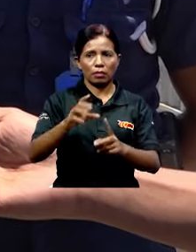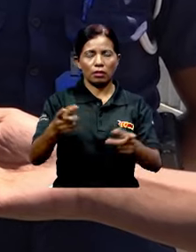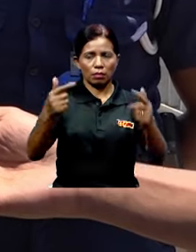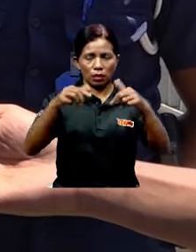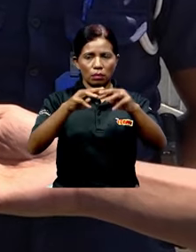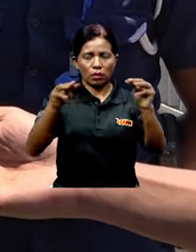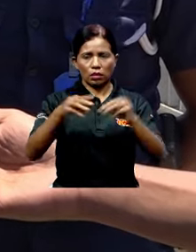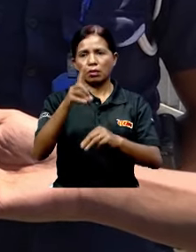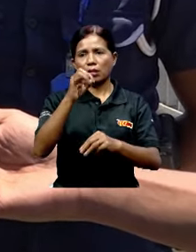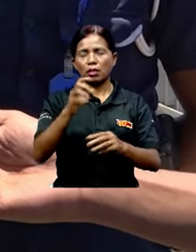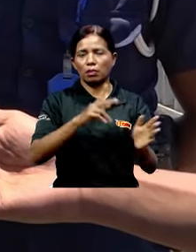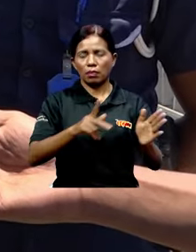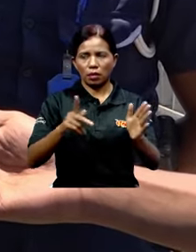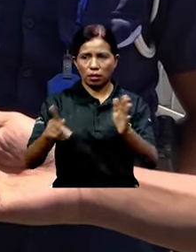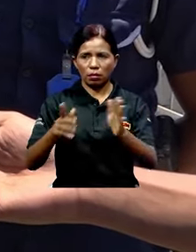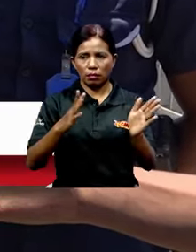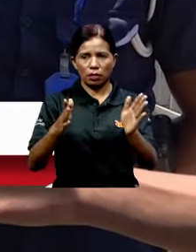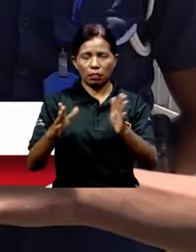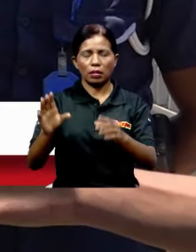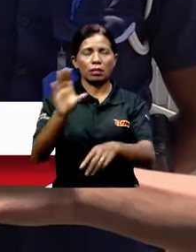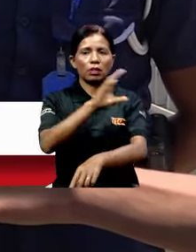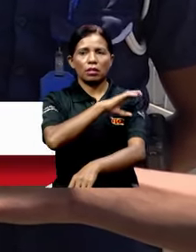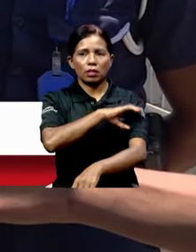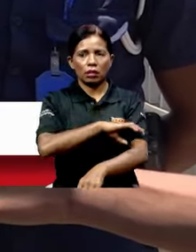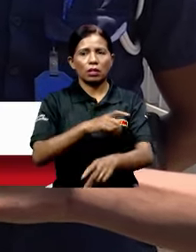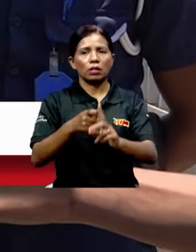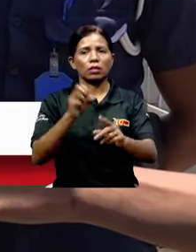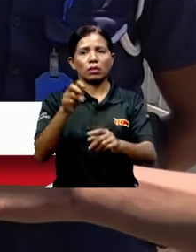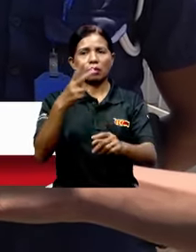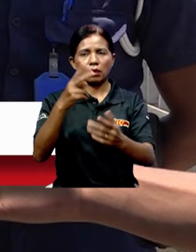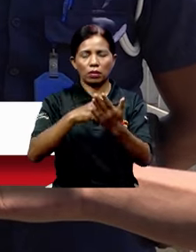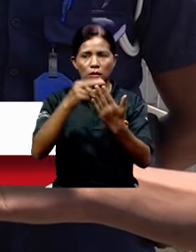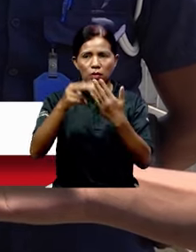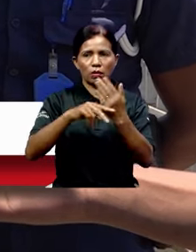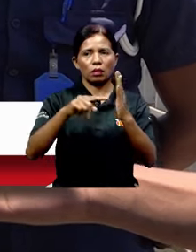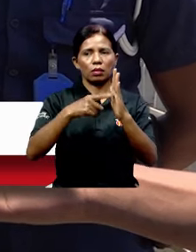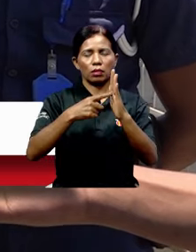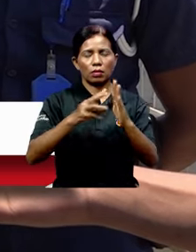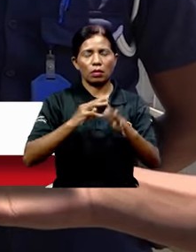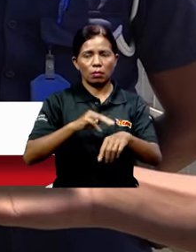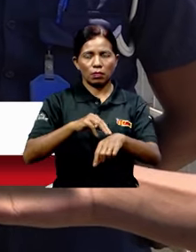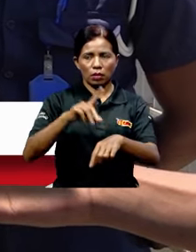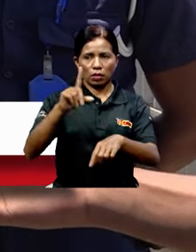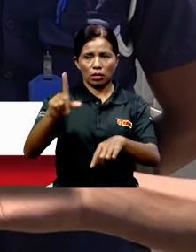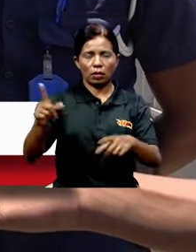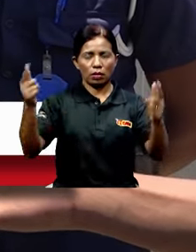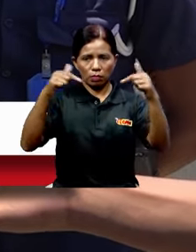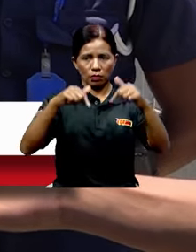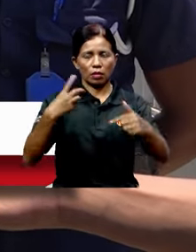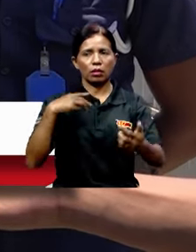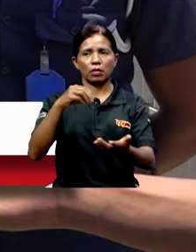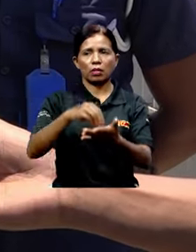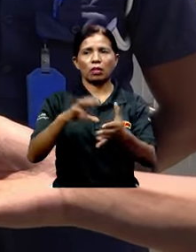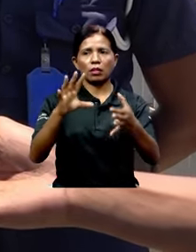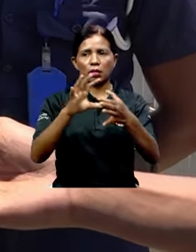de Lili, plano é preparado para a segurança husi 12 de novembro, niang, a husi Motael, se tu é mais nem, colocou o